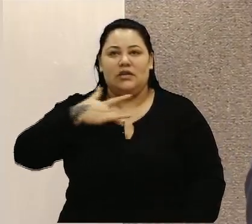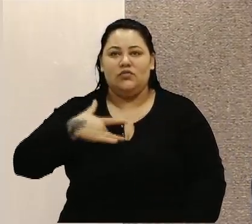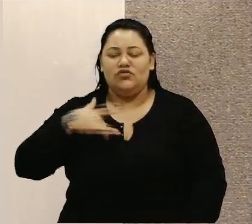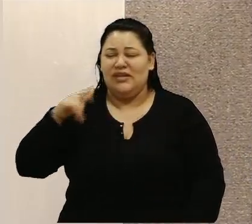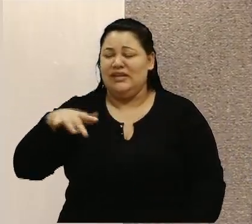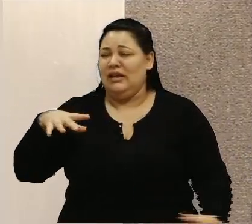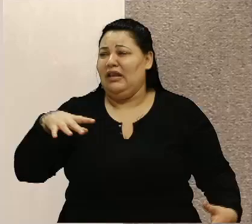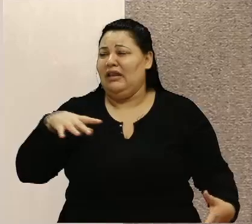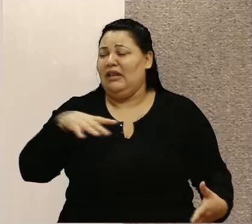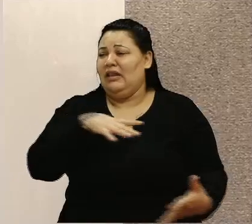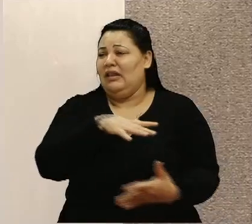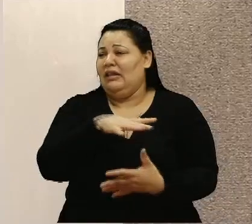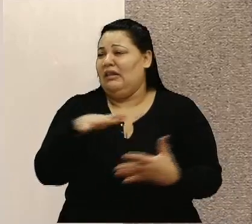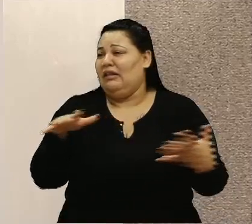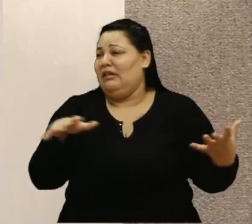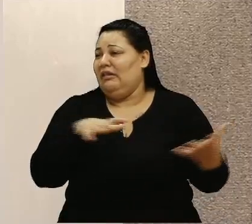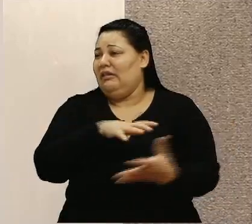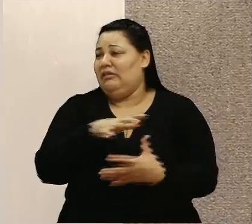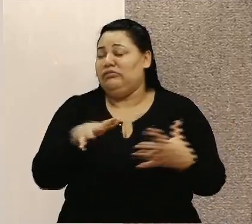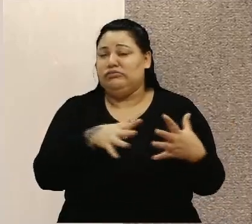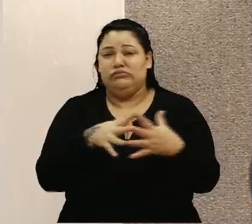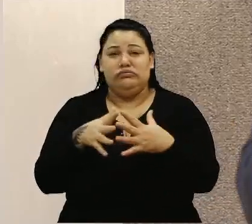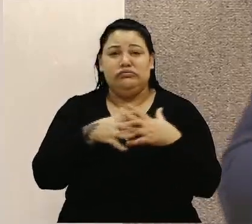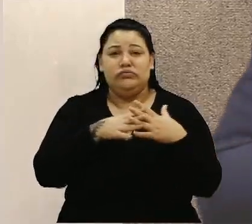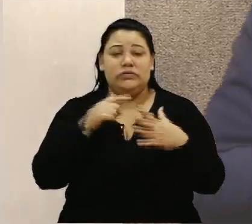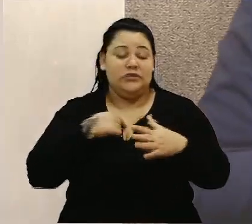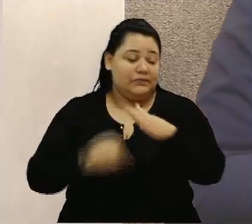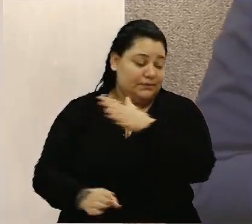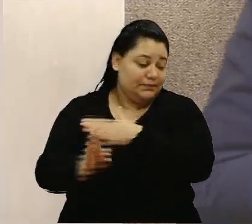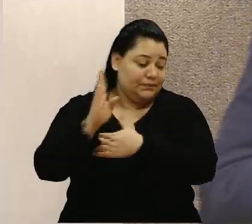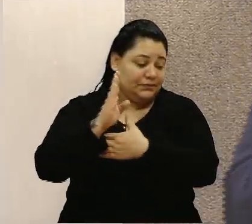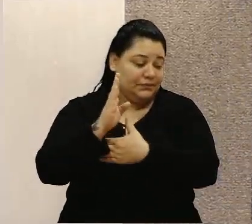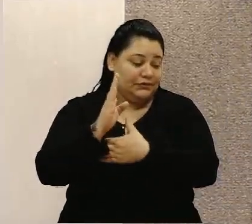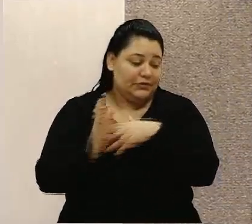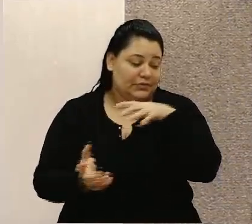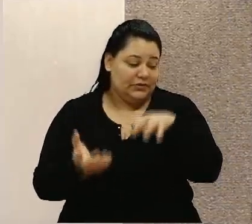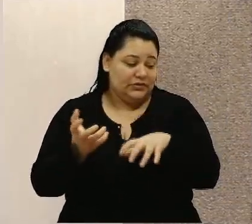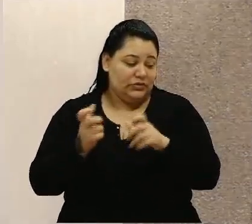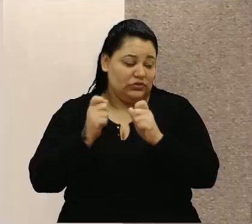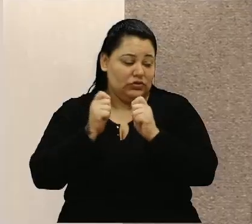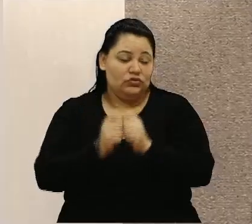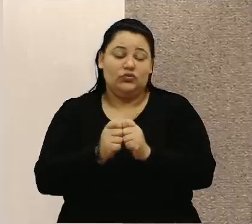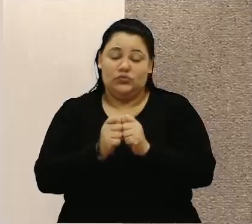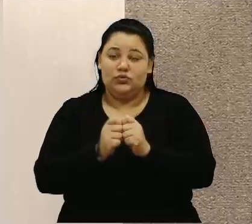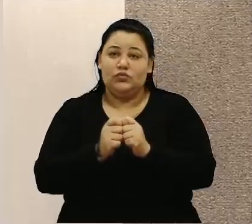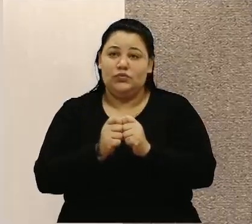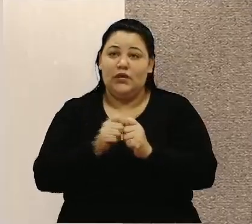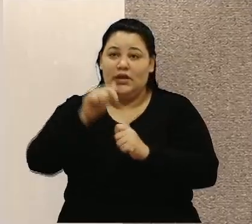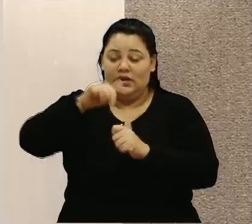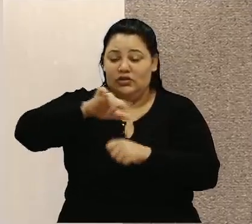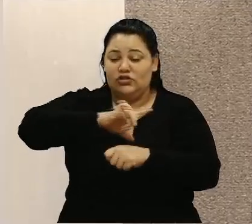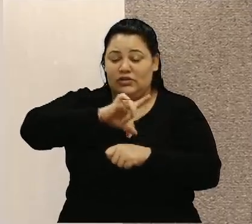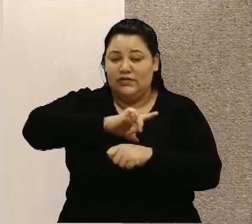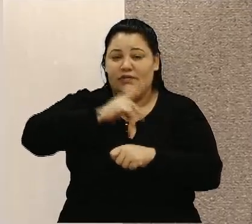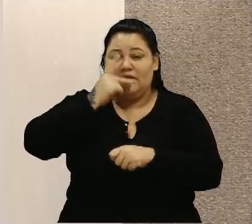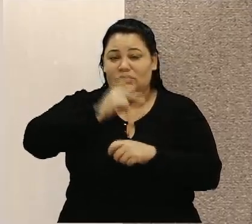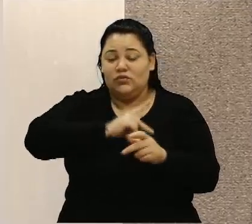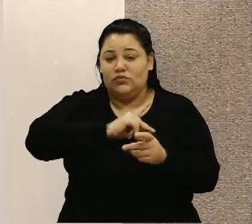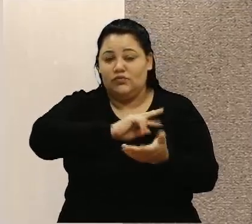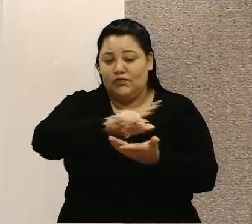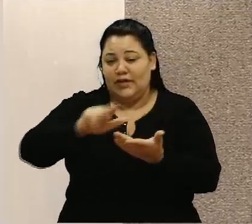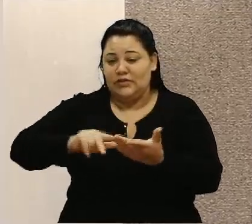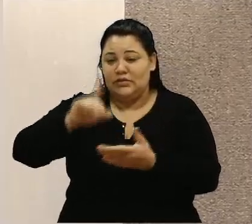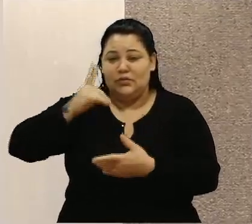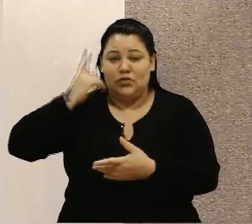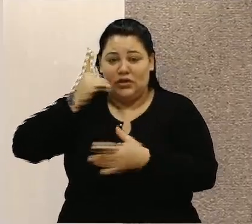caos, está preocupante. Quando fui a Brasília com o presidente, inclusive desta casa, estivemos na bancada gaúcha falando com diversos deputados da nossa